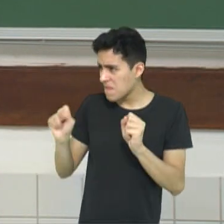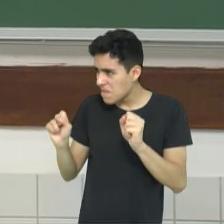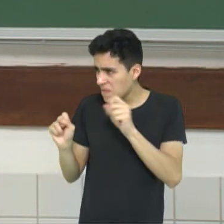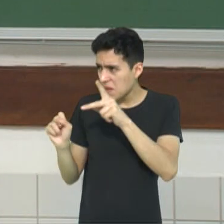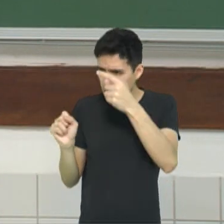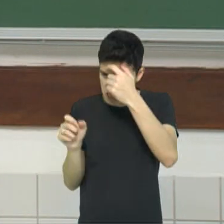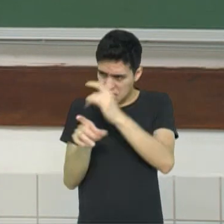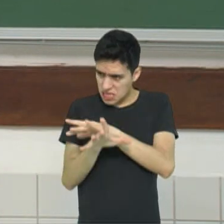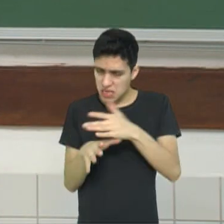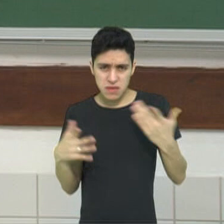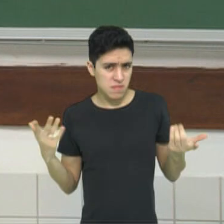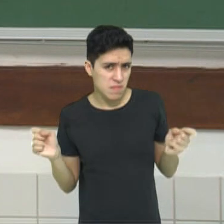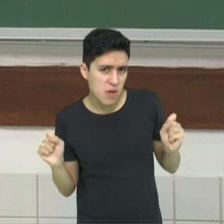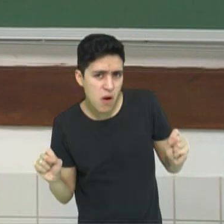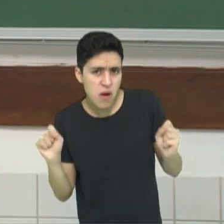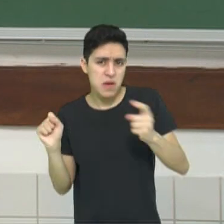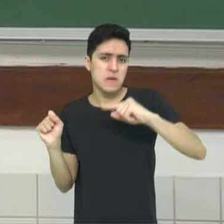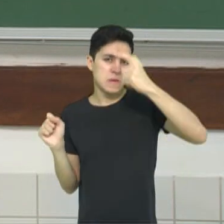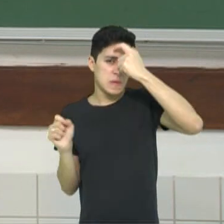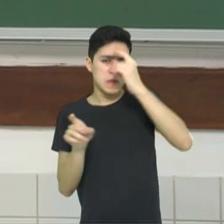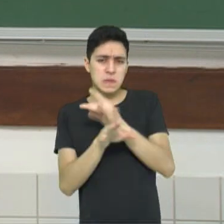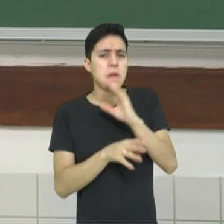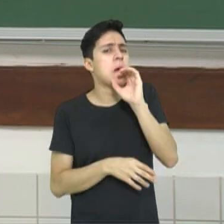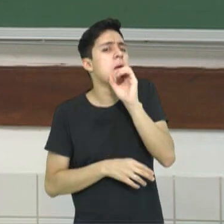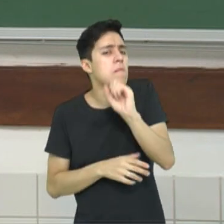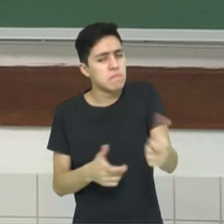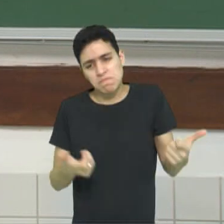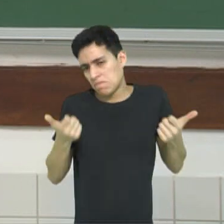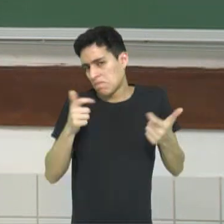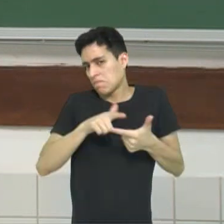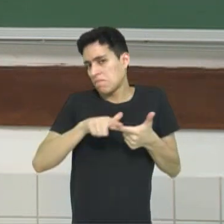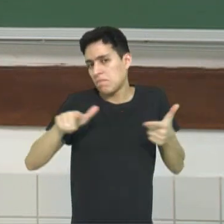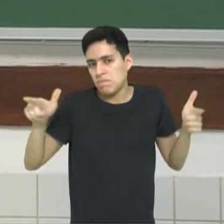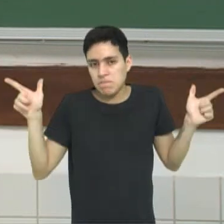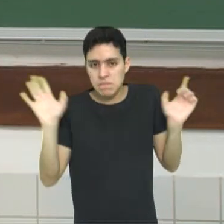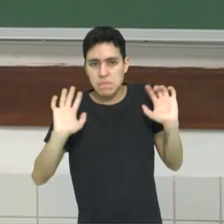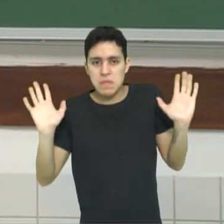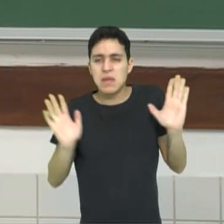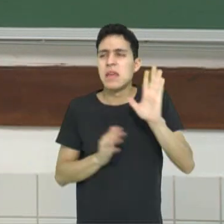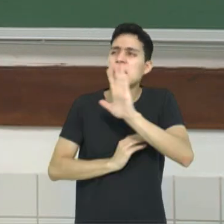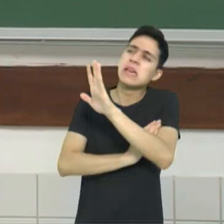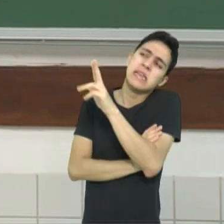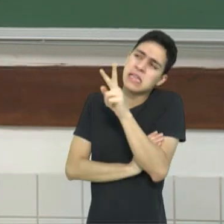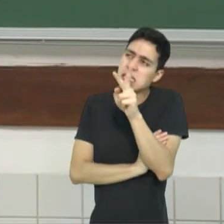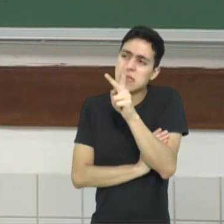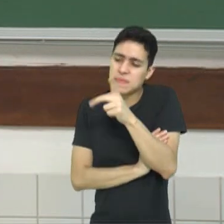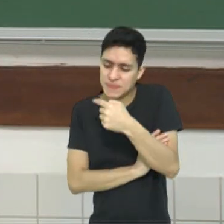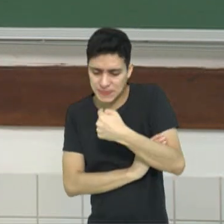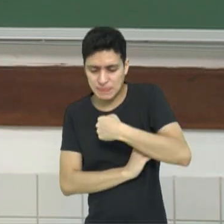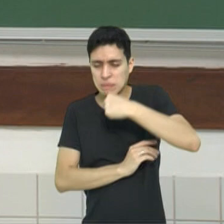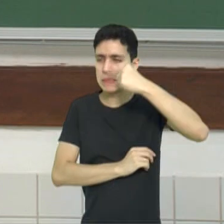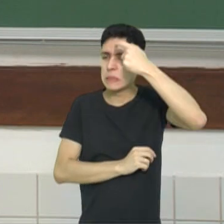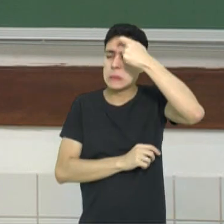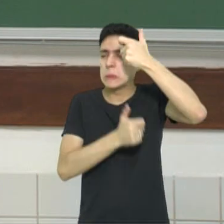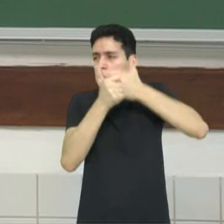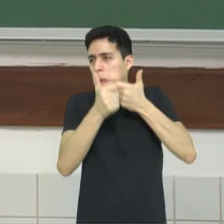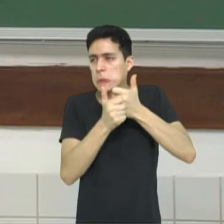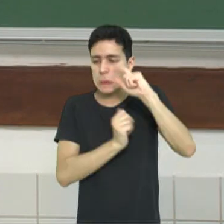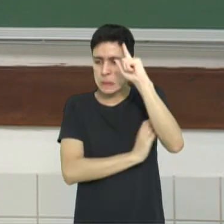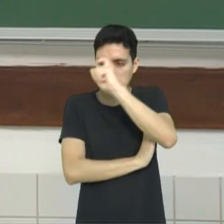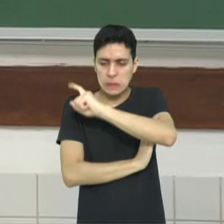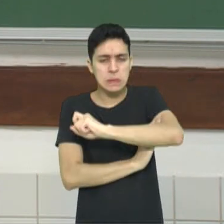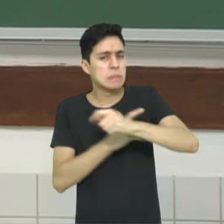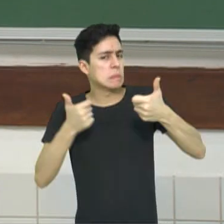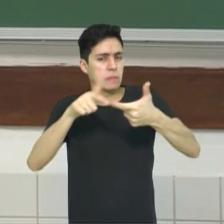de cabeça a conta? Claro que pode, sem problema nenhum. Ah, professora, eu tenho essa dificuldade. Não